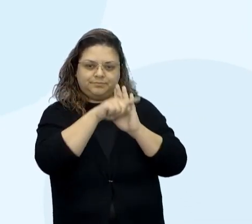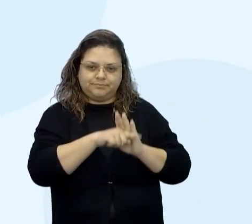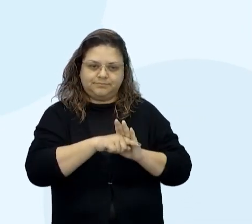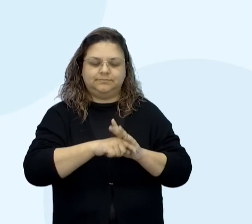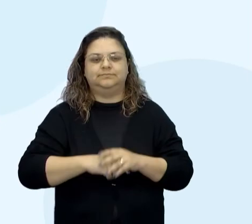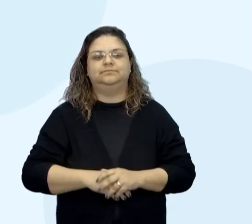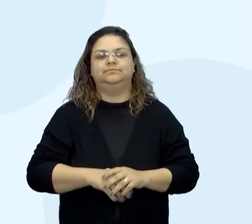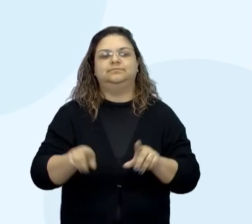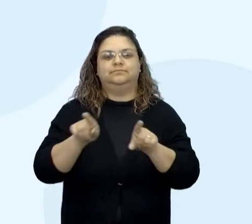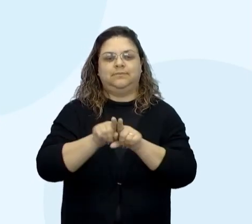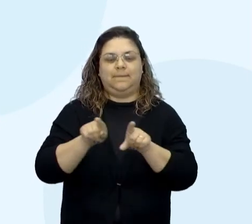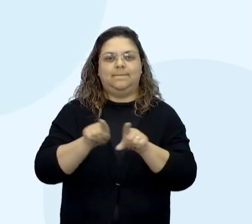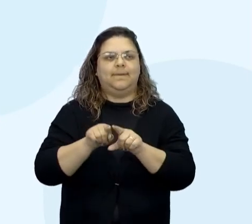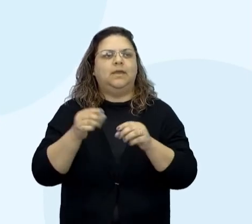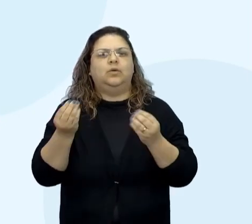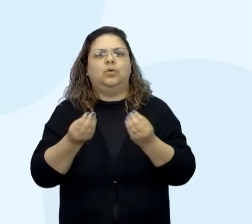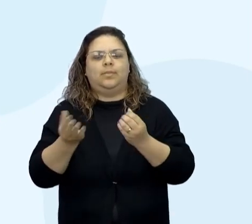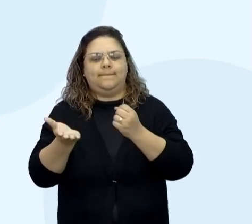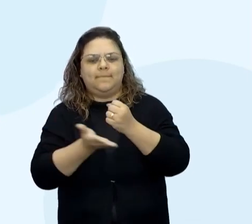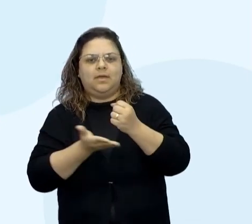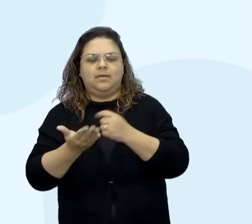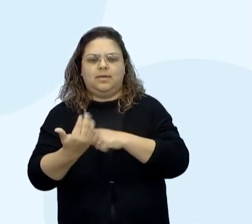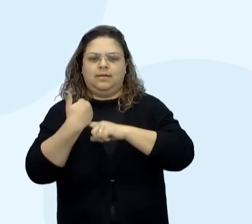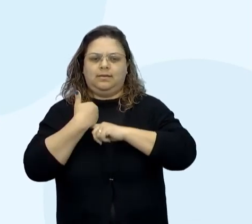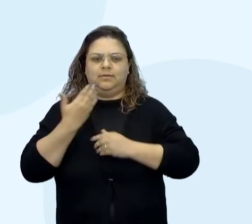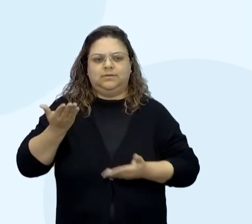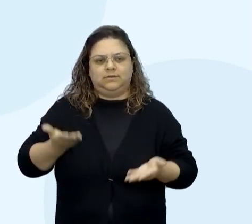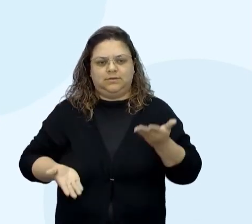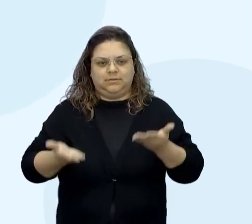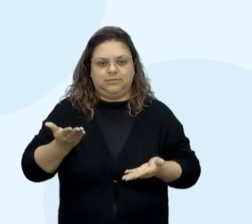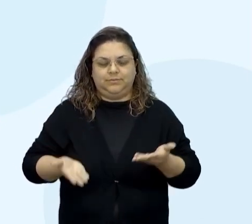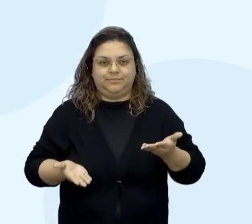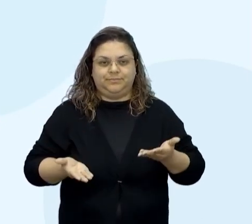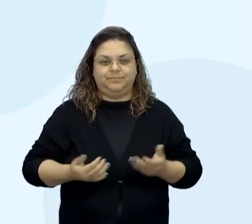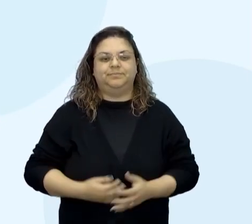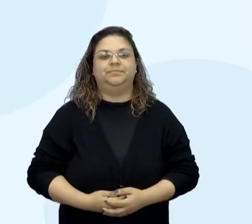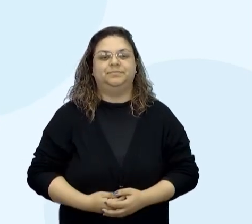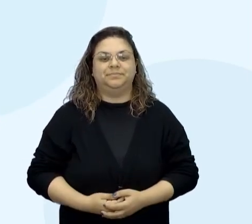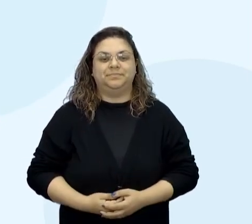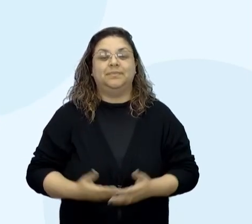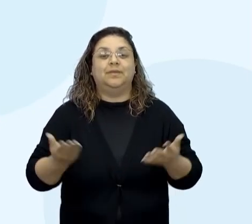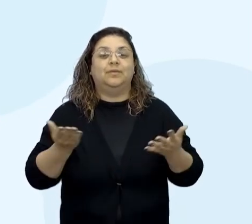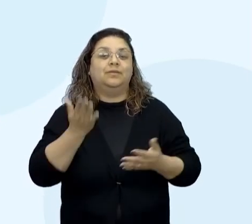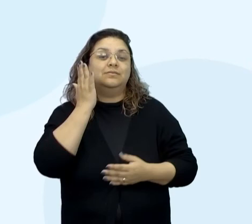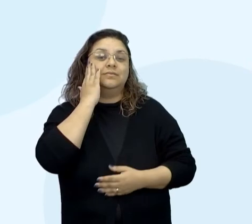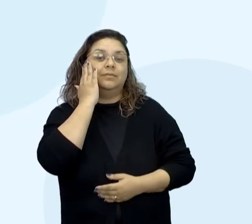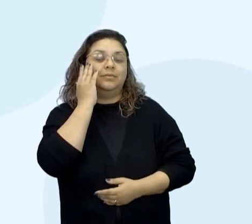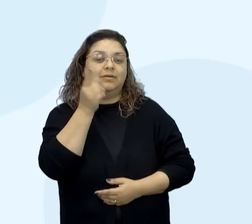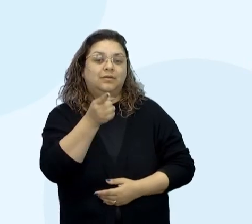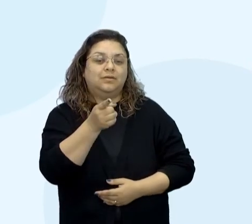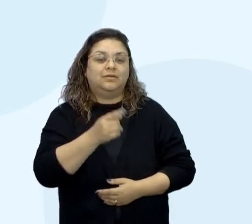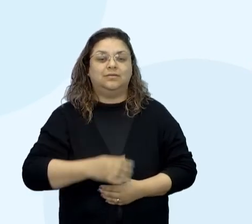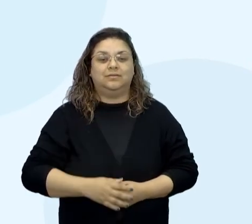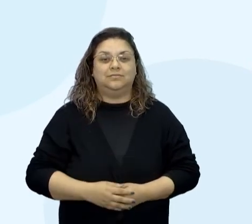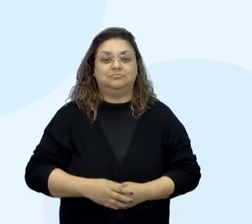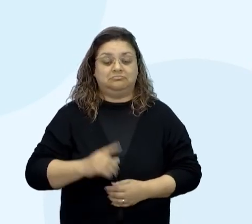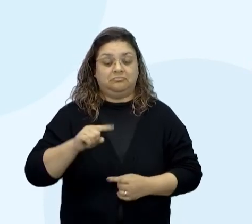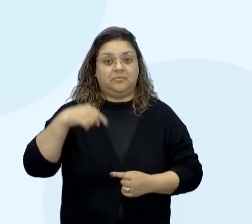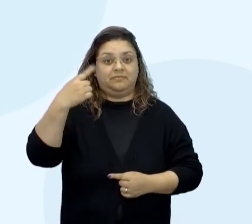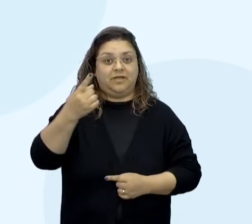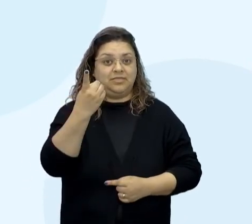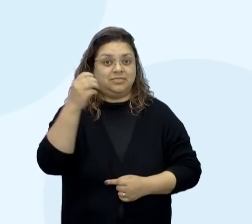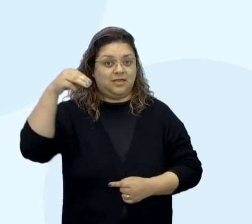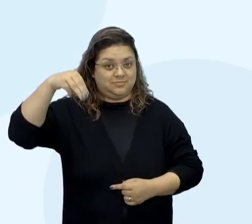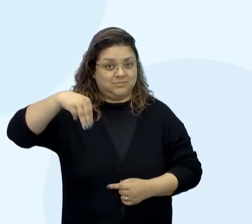como as condições básicas de equilíbrio, que é força resultante igual a zero. Agora eu quero saber de você, para você entrar comigo nos próximos